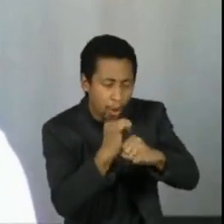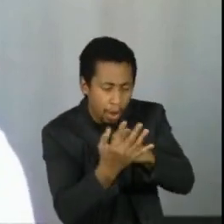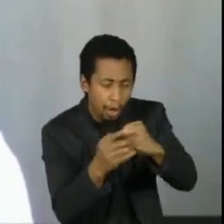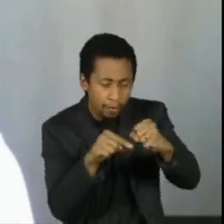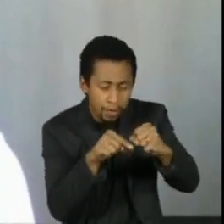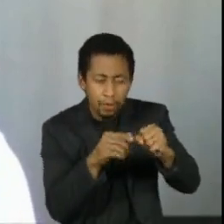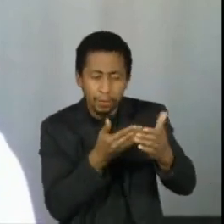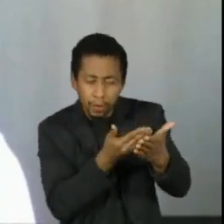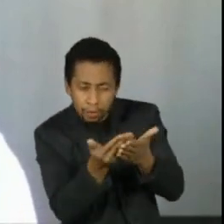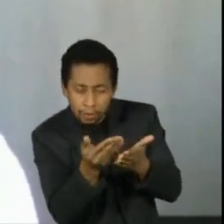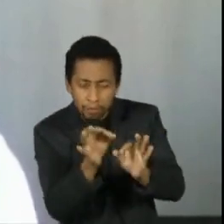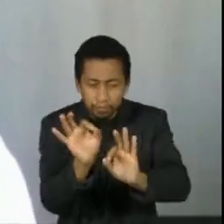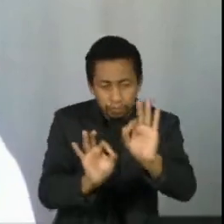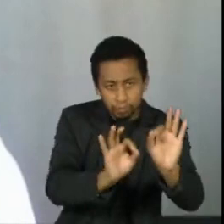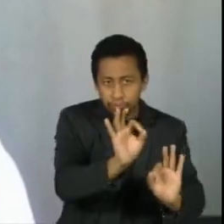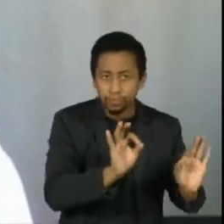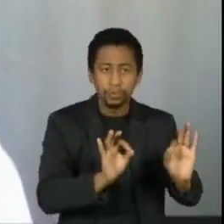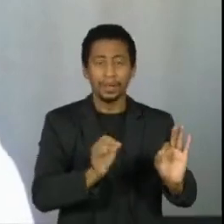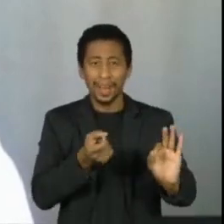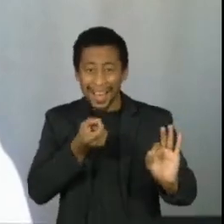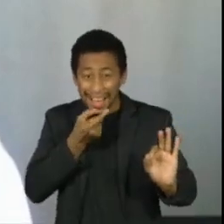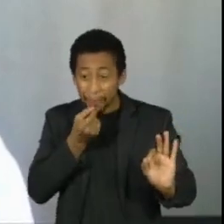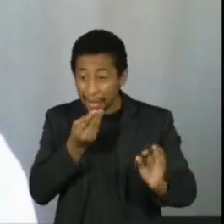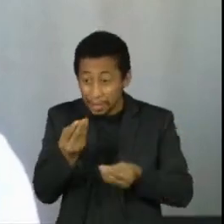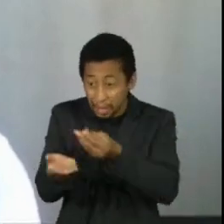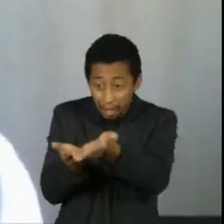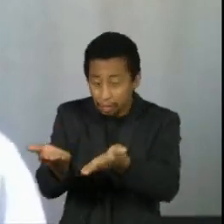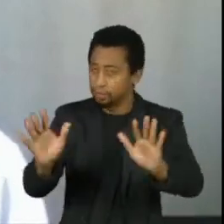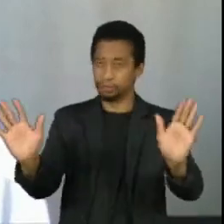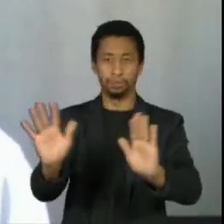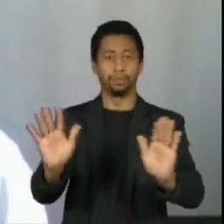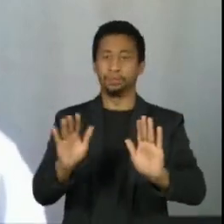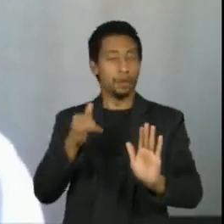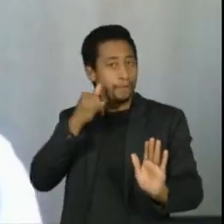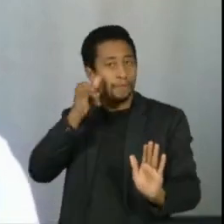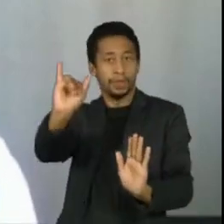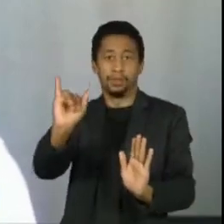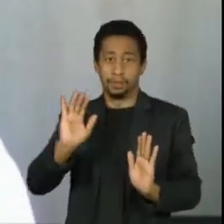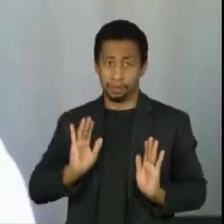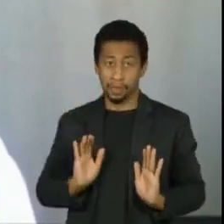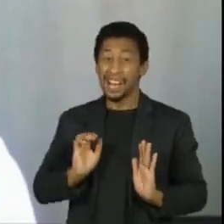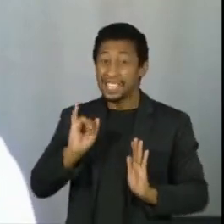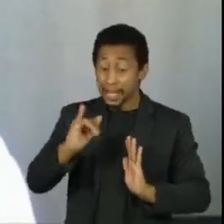dá antibiótico para todo mundo, somente para aquele que realmente tem uma infecção bacteriana associada.